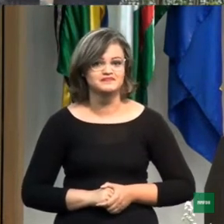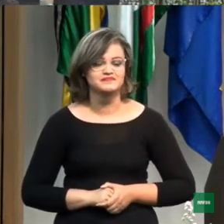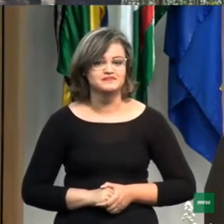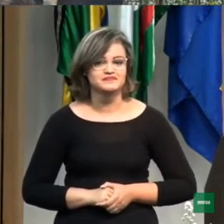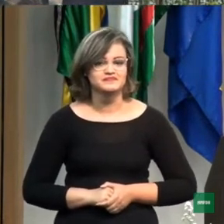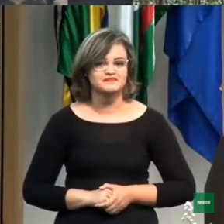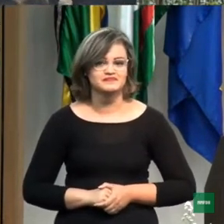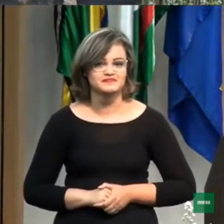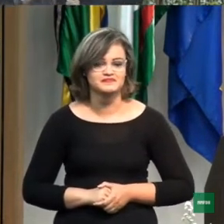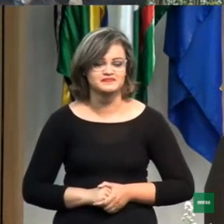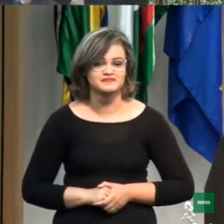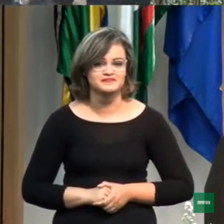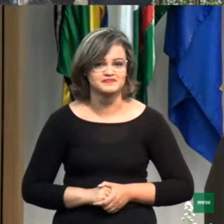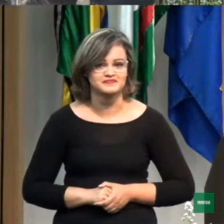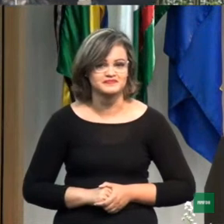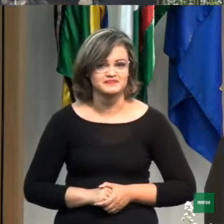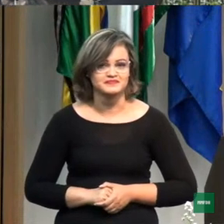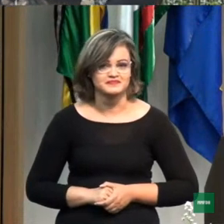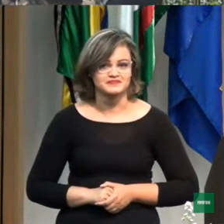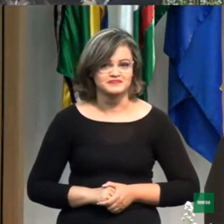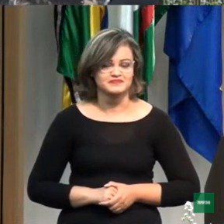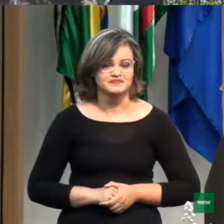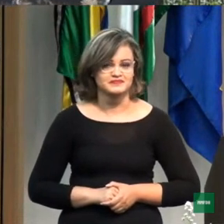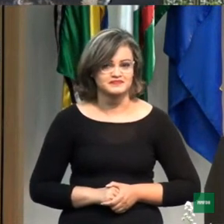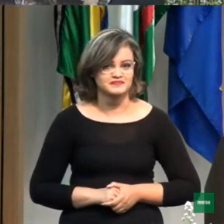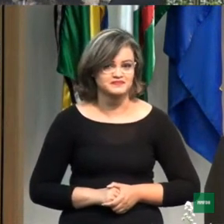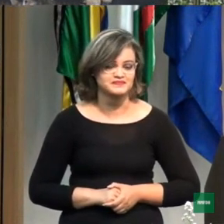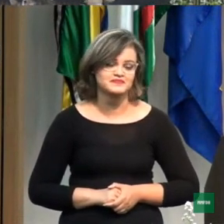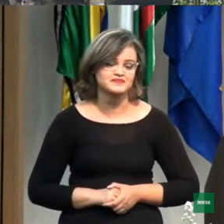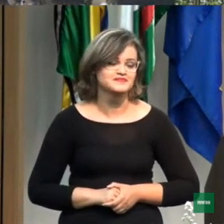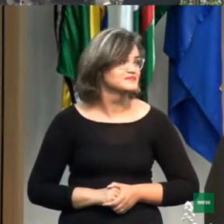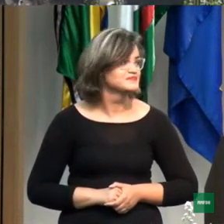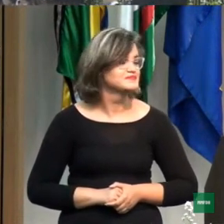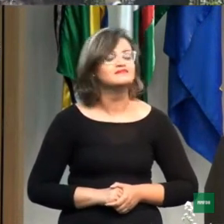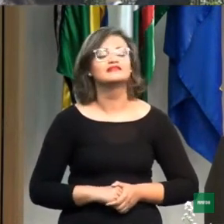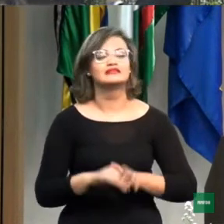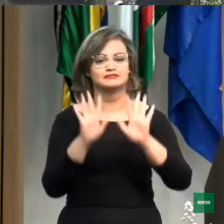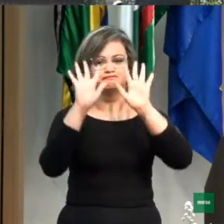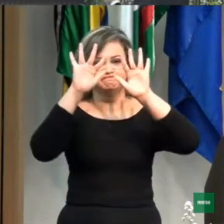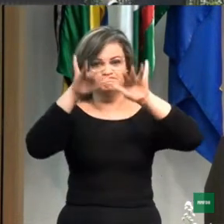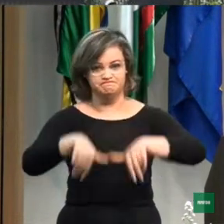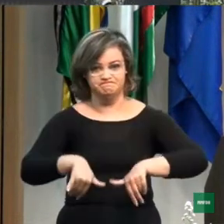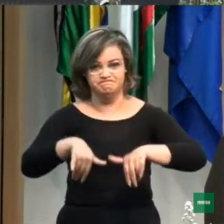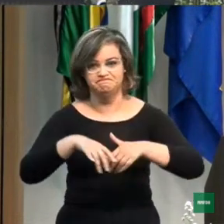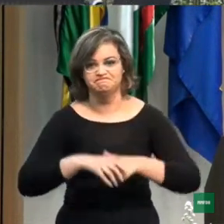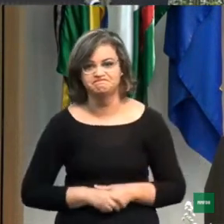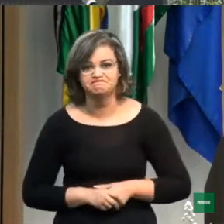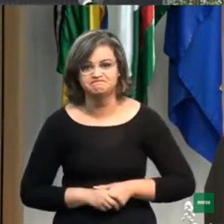Está encerrada esta cerimônia.